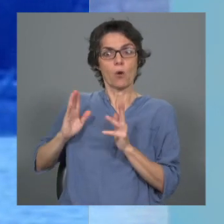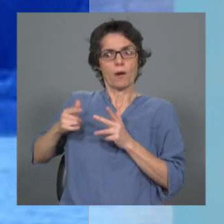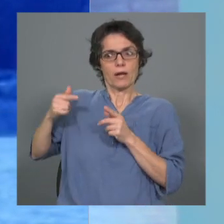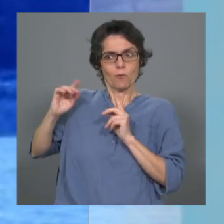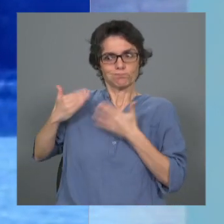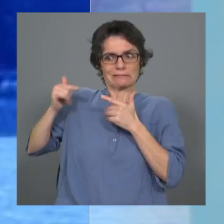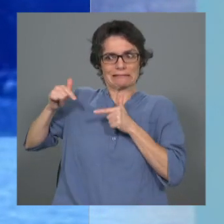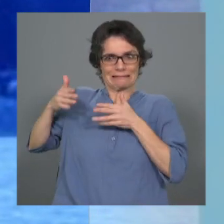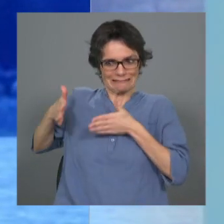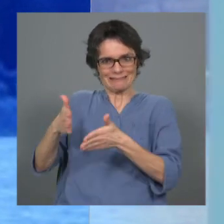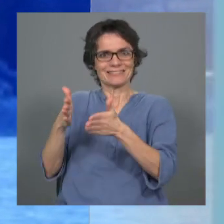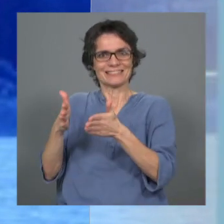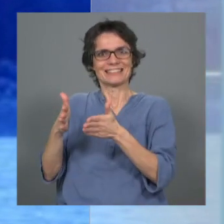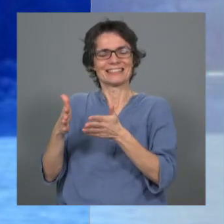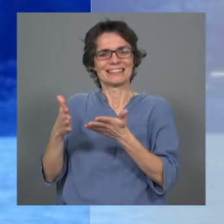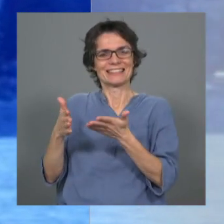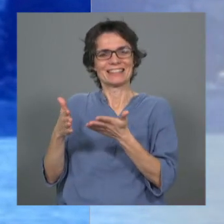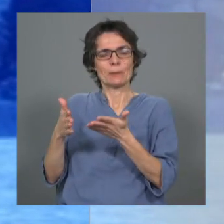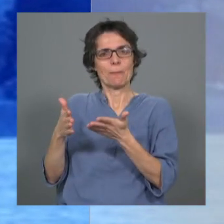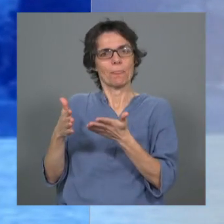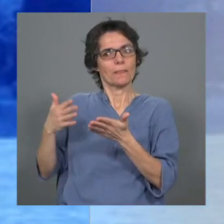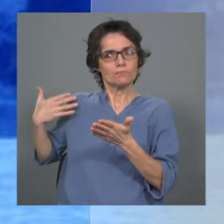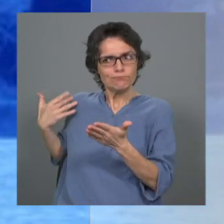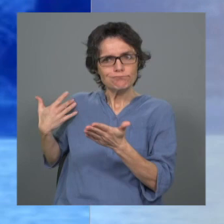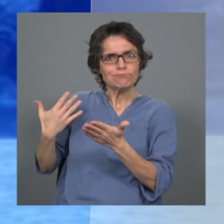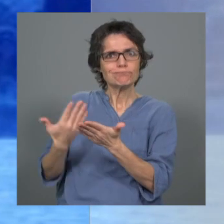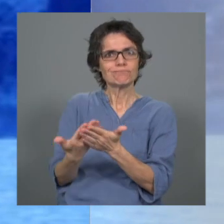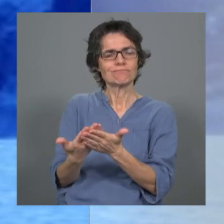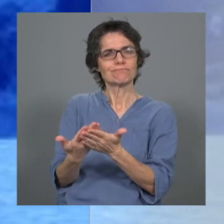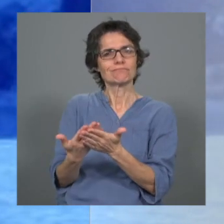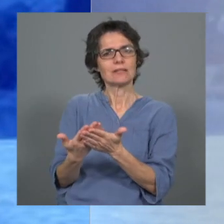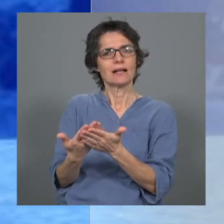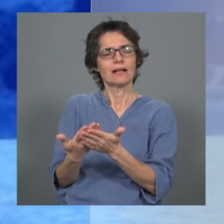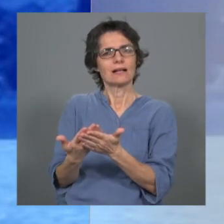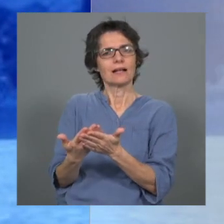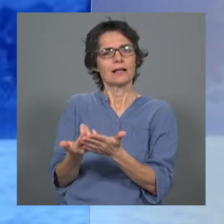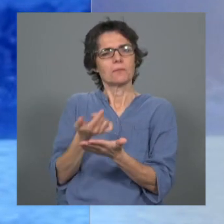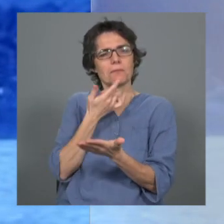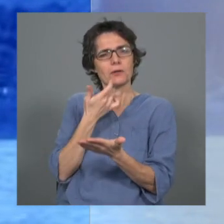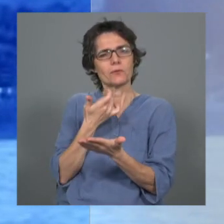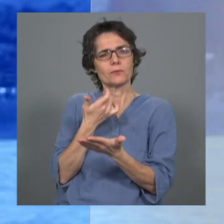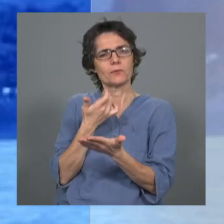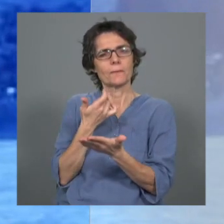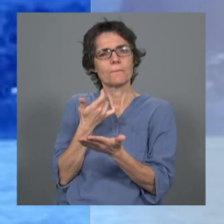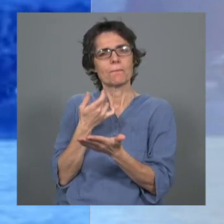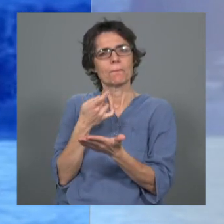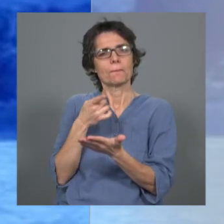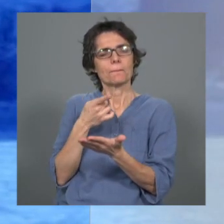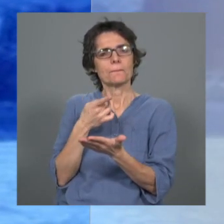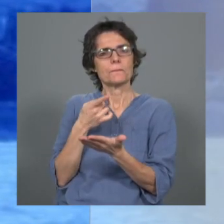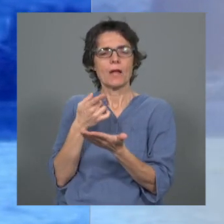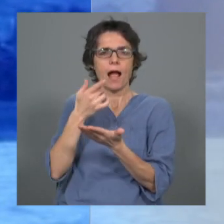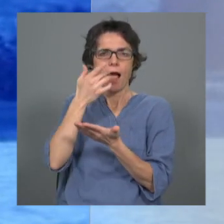como diocese. E a verdade é que de então para cá há algumas aquisições que se